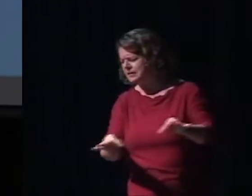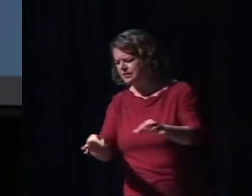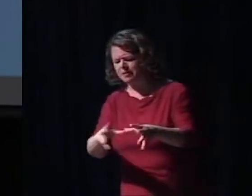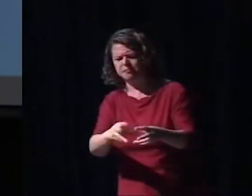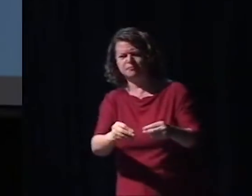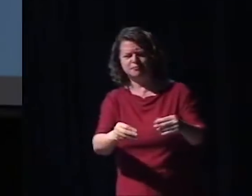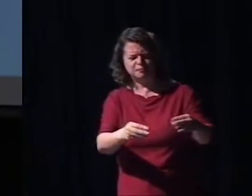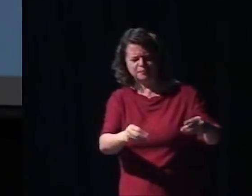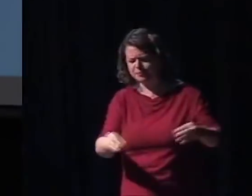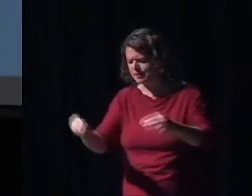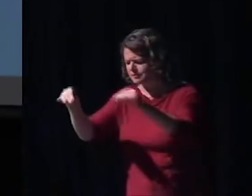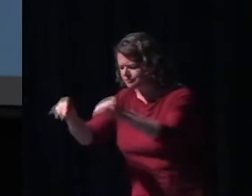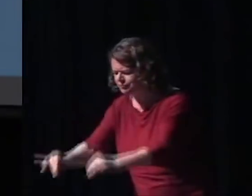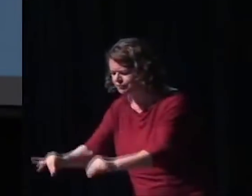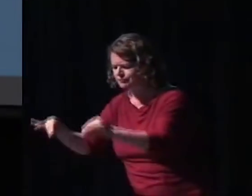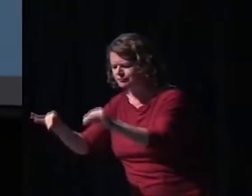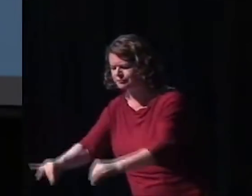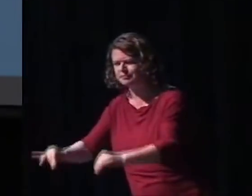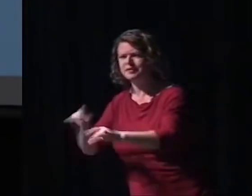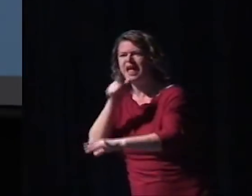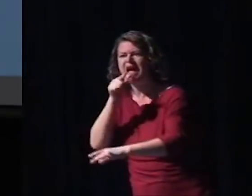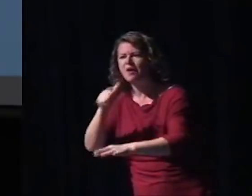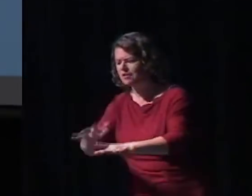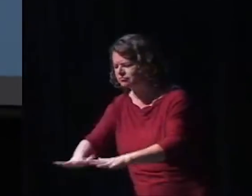e quando voltava ele era transformado